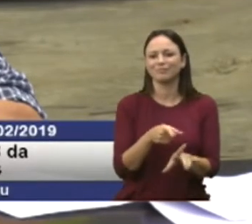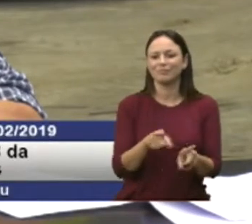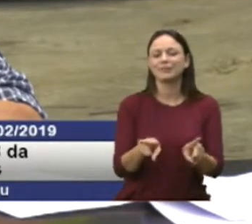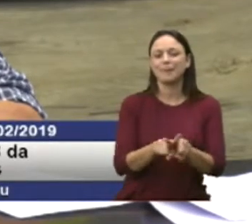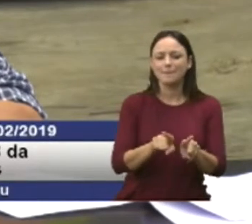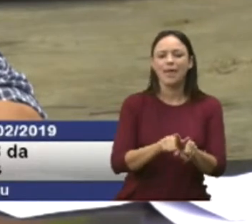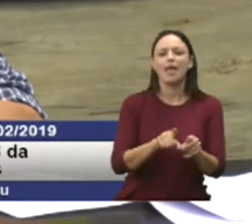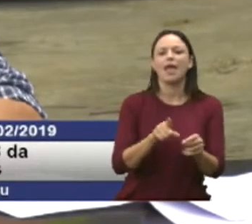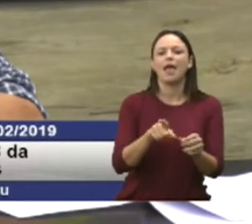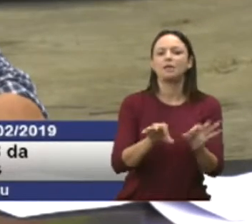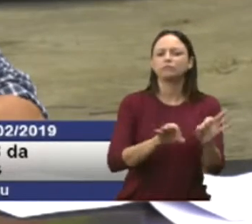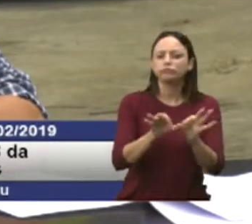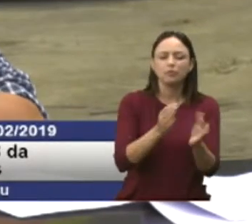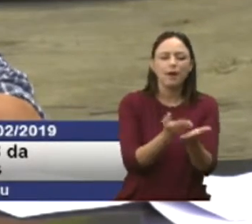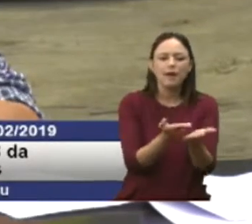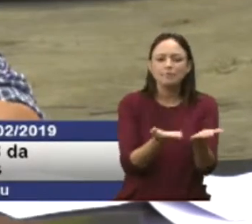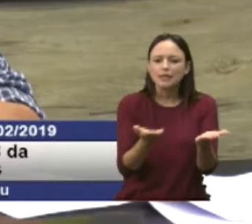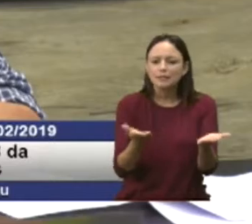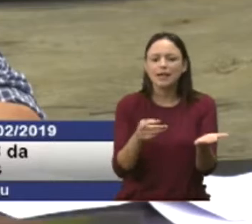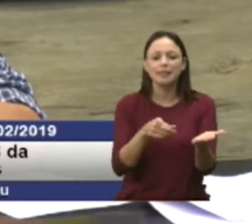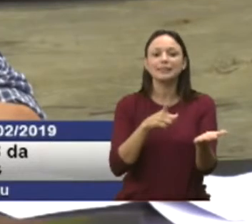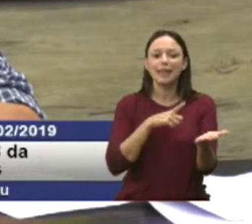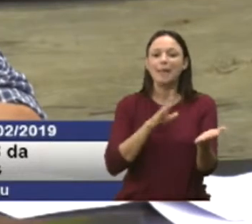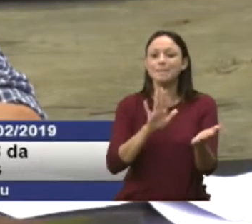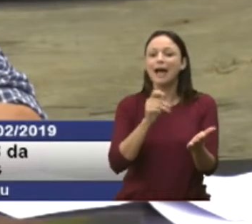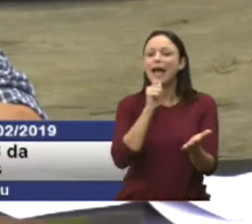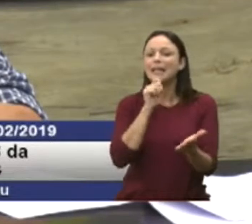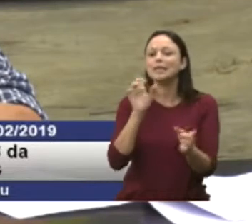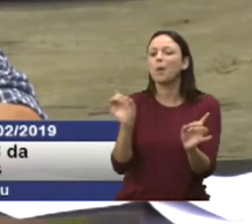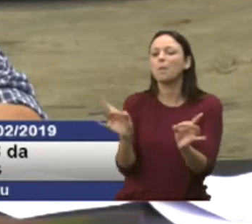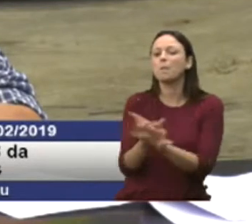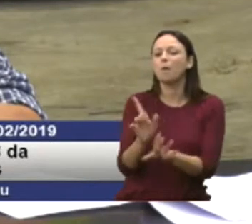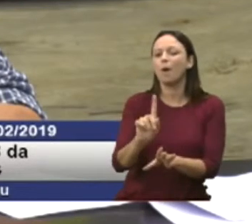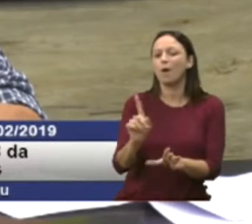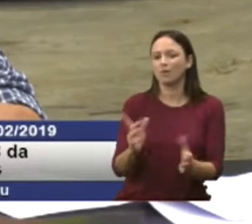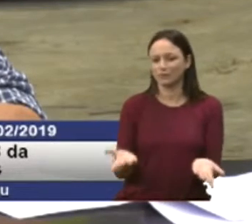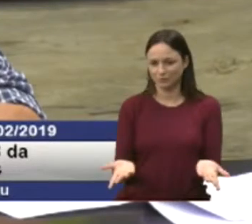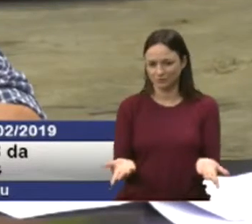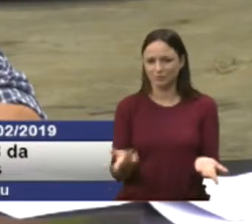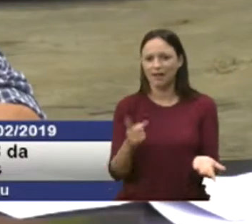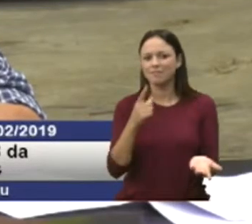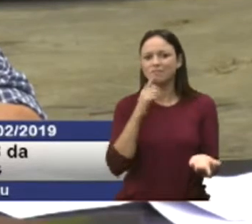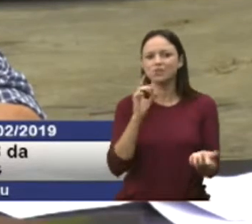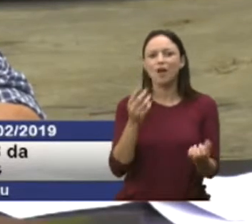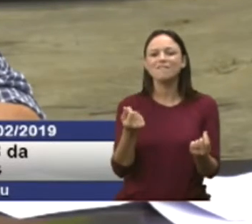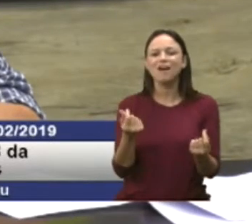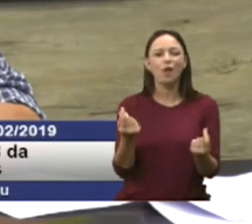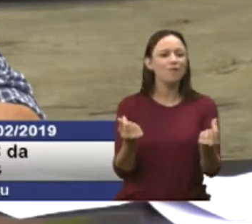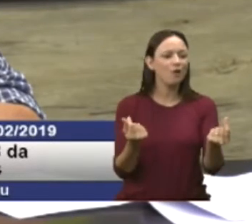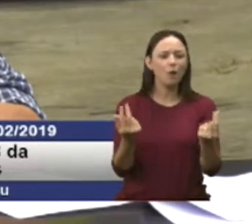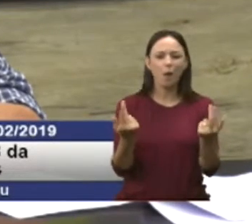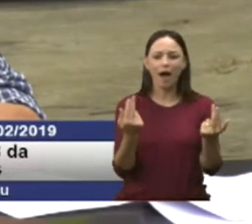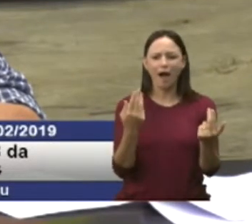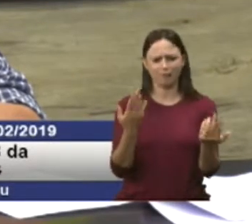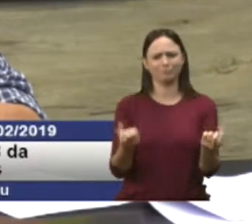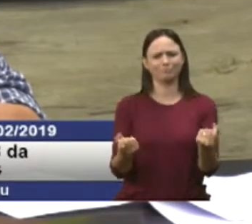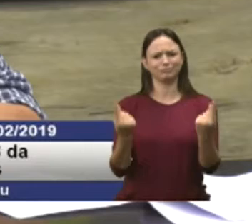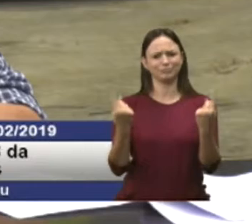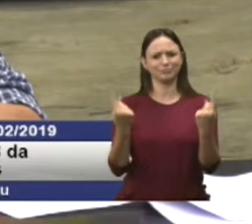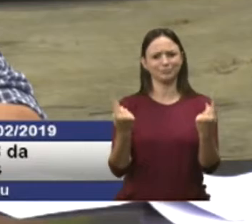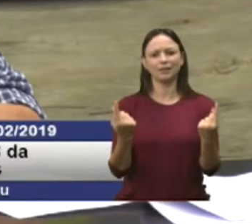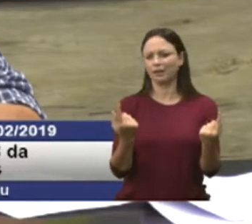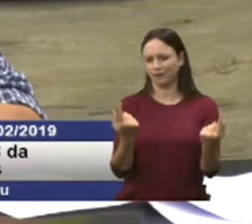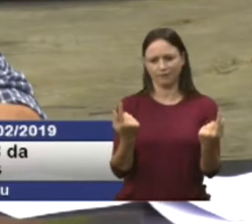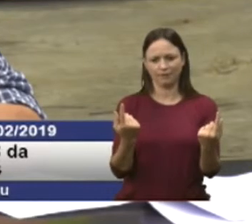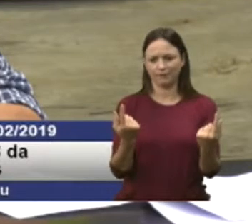foi programada e ainda não foi realizada. Entendi. É que foi uma coincidência de valores, então. Isso, foi uma coincidência. Senhor presidente, pode fazer